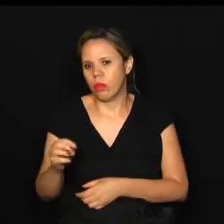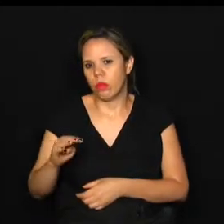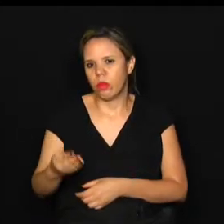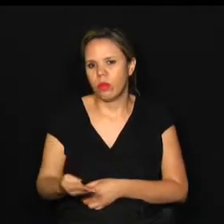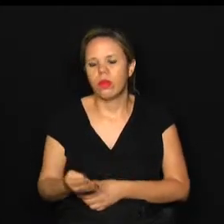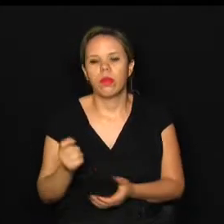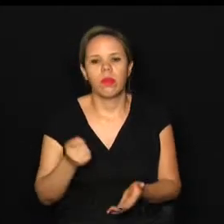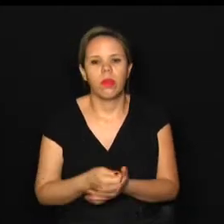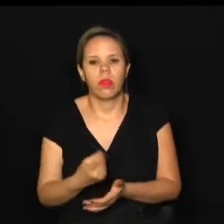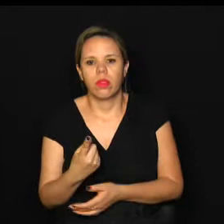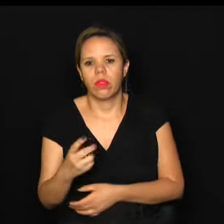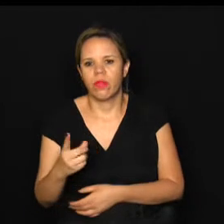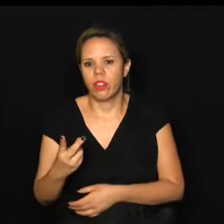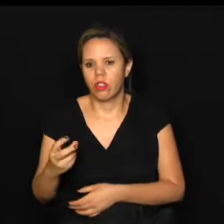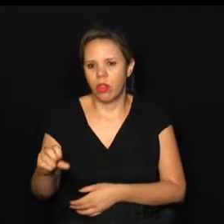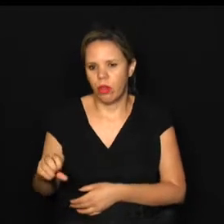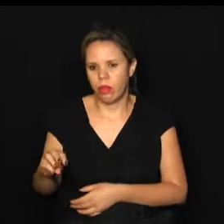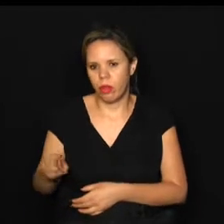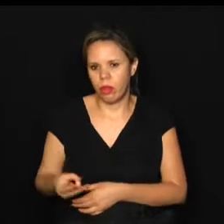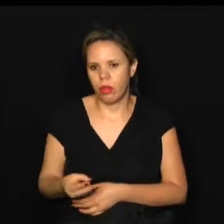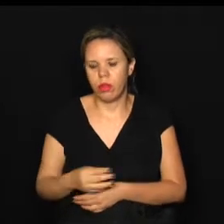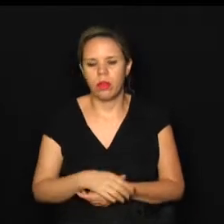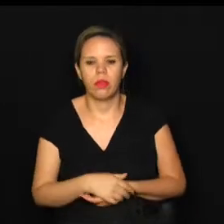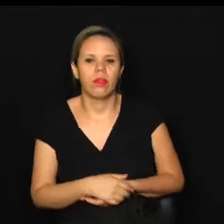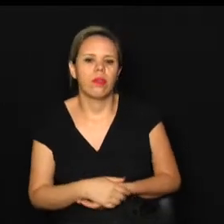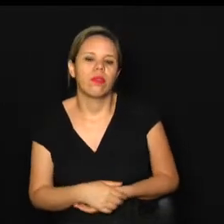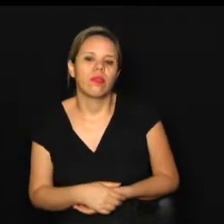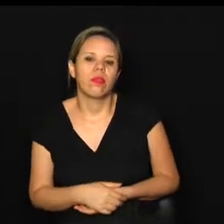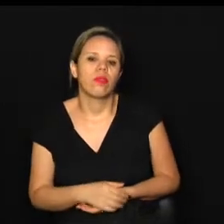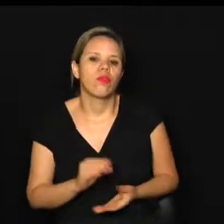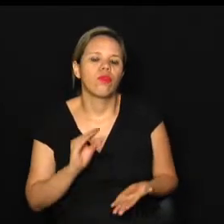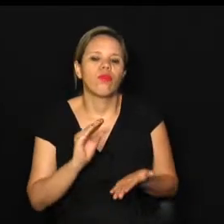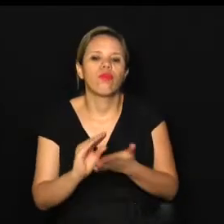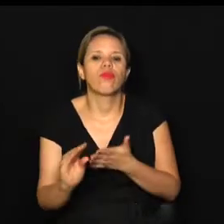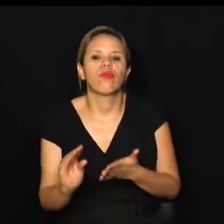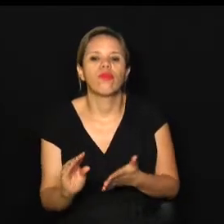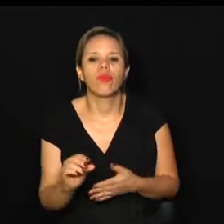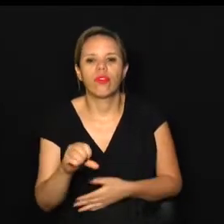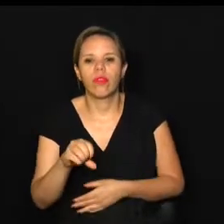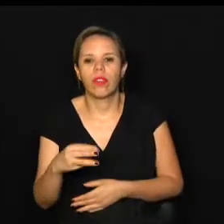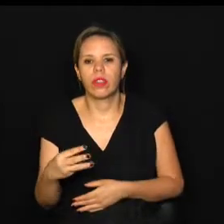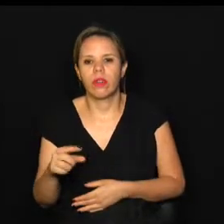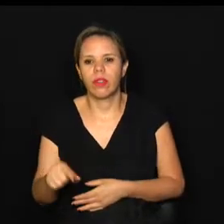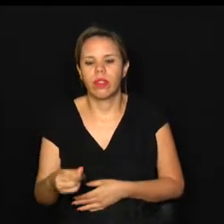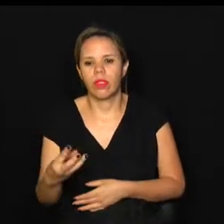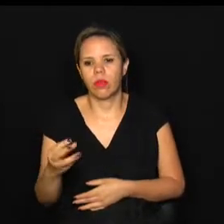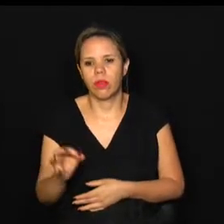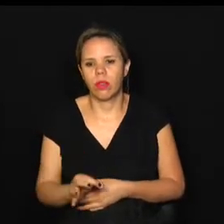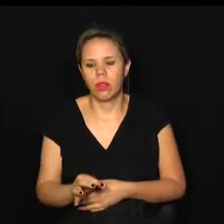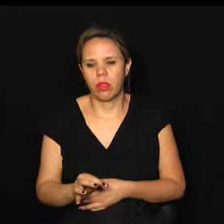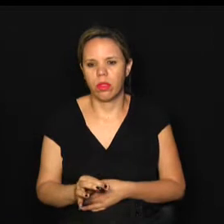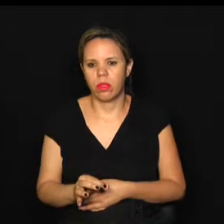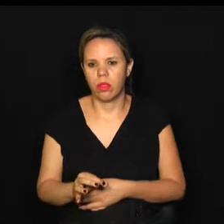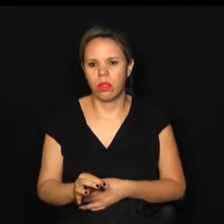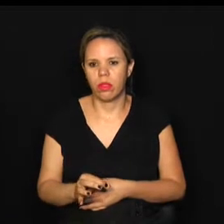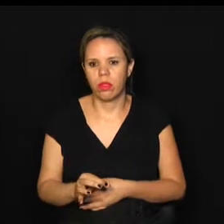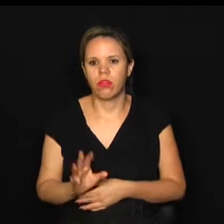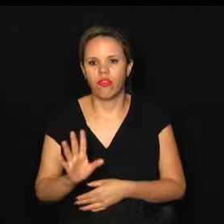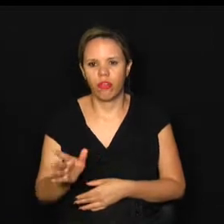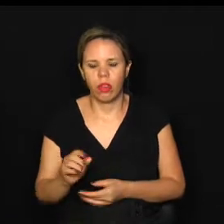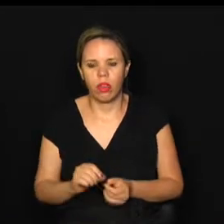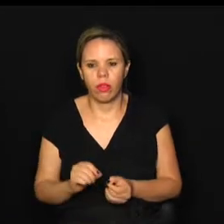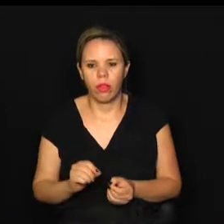pagos 129 milhões. Então, do orçamento previsto, 93,3% dos investimentos já foram